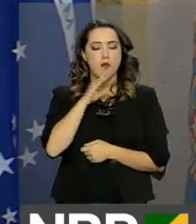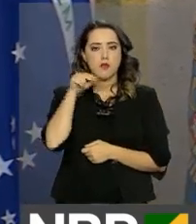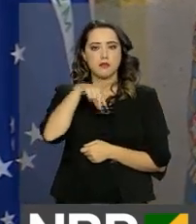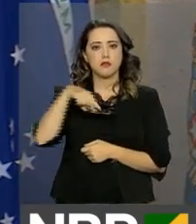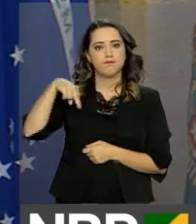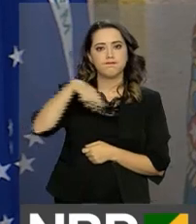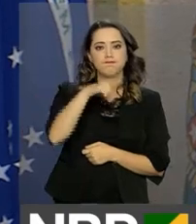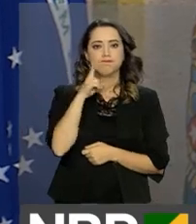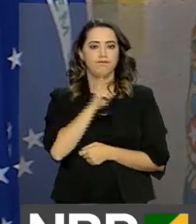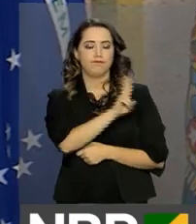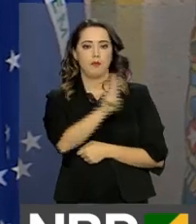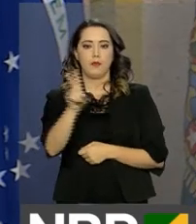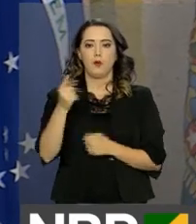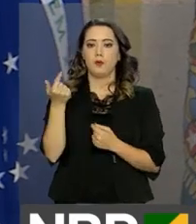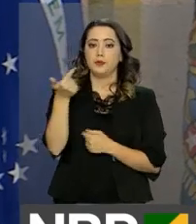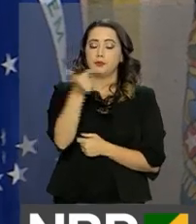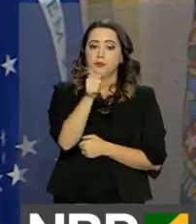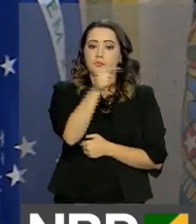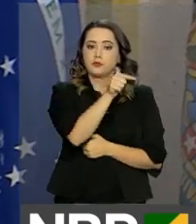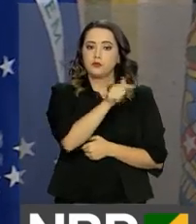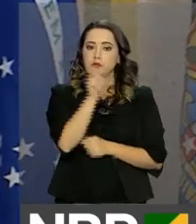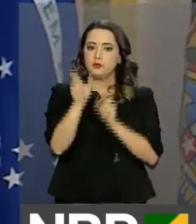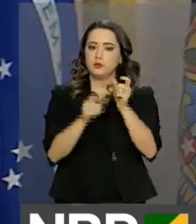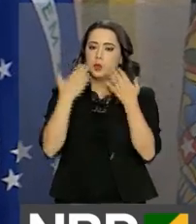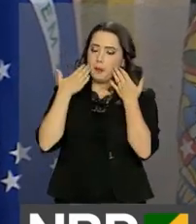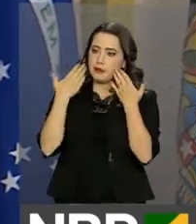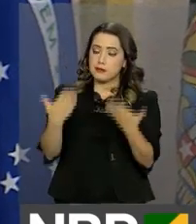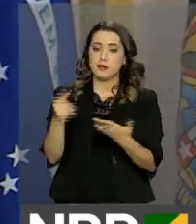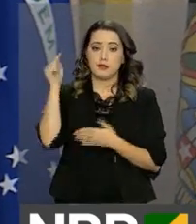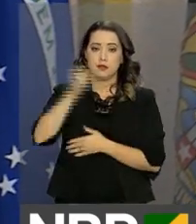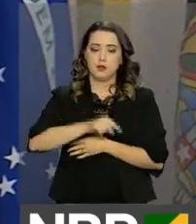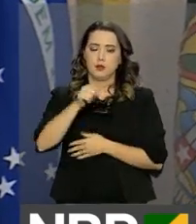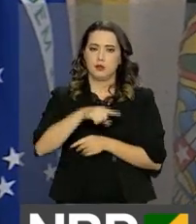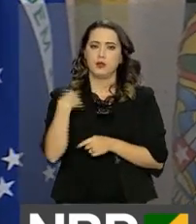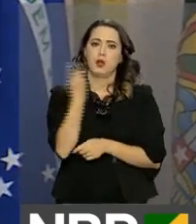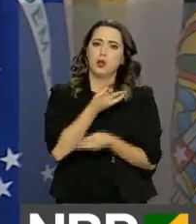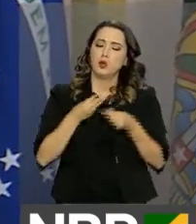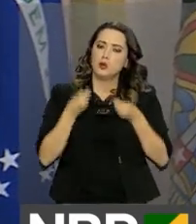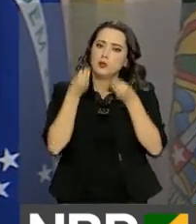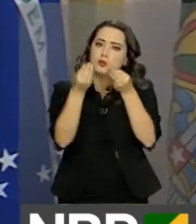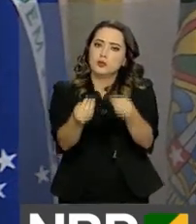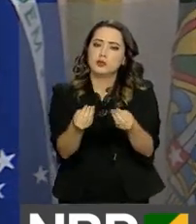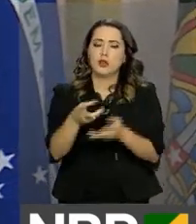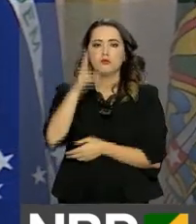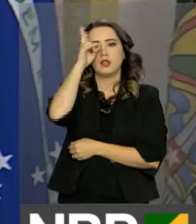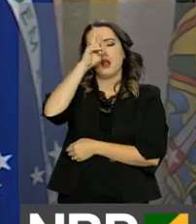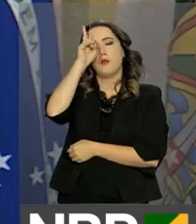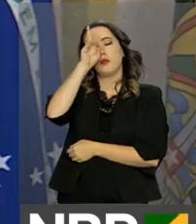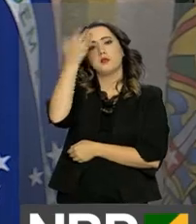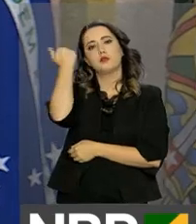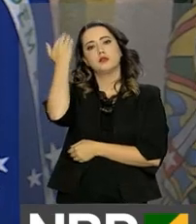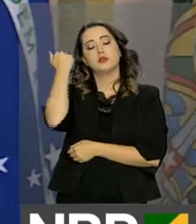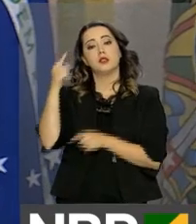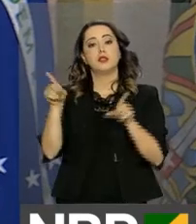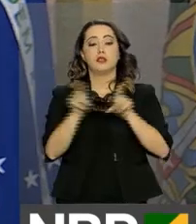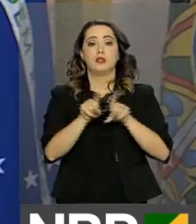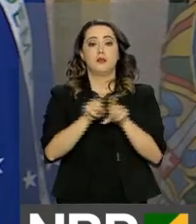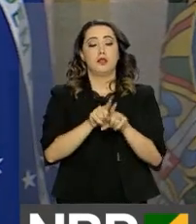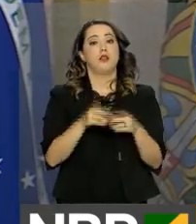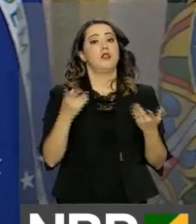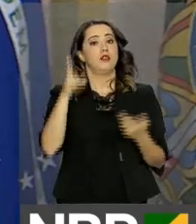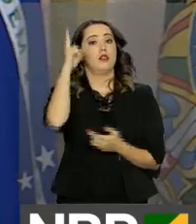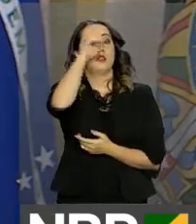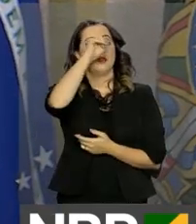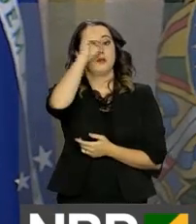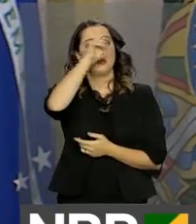porque, entre outras coisas, essas exposições não só nos traz a memória do passado, mas nos traz também a